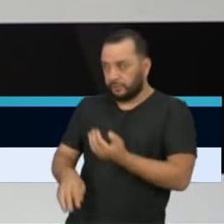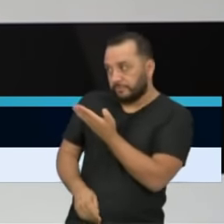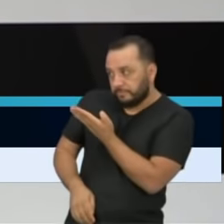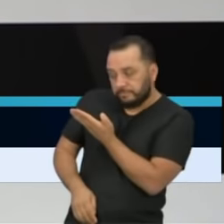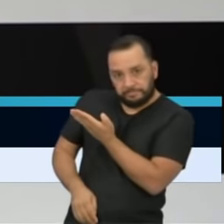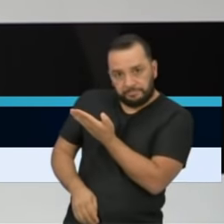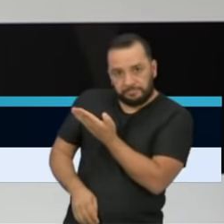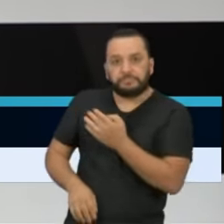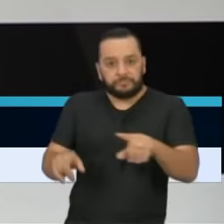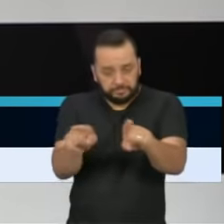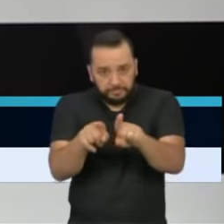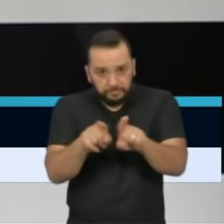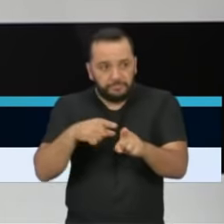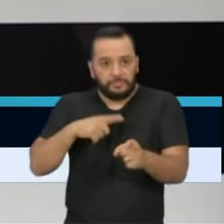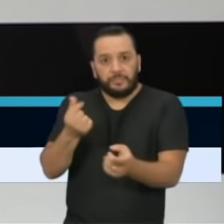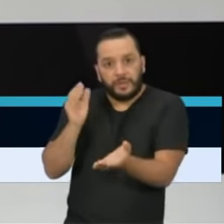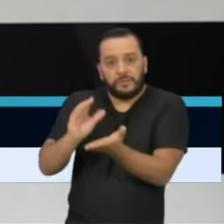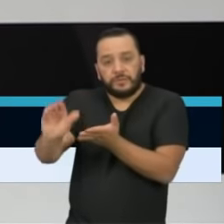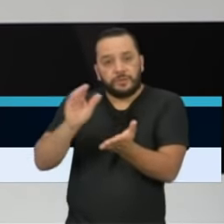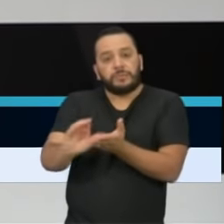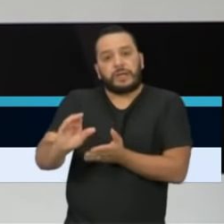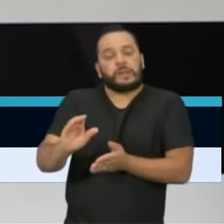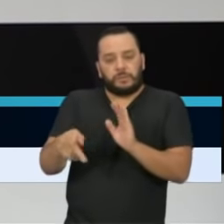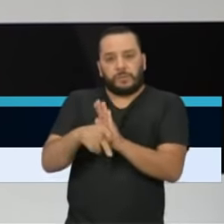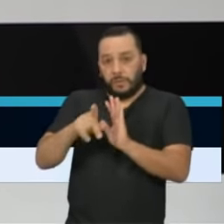hospital tem o valor de